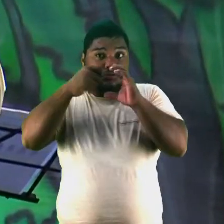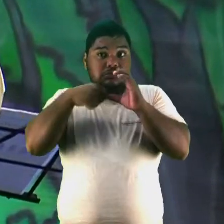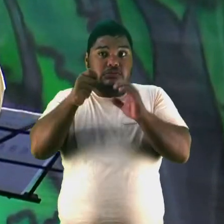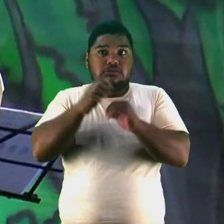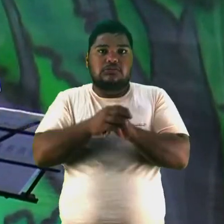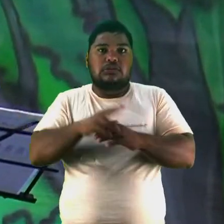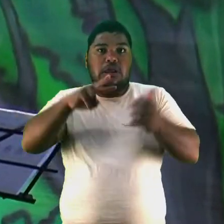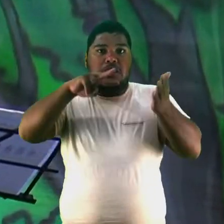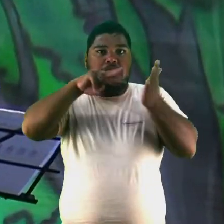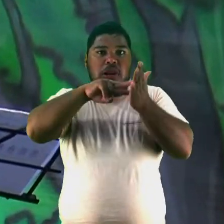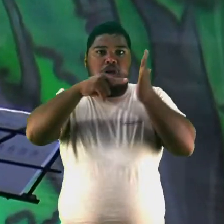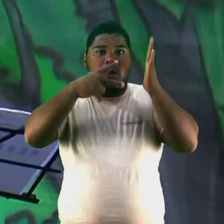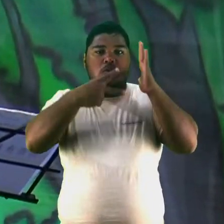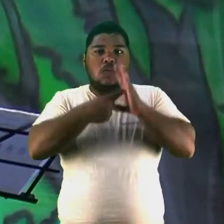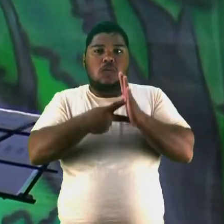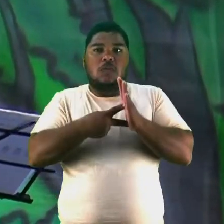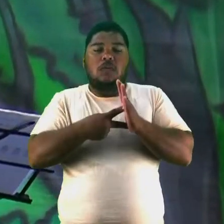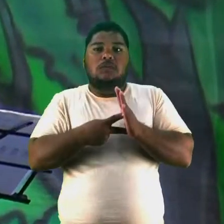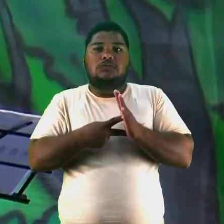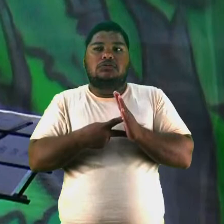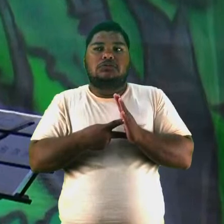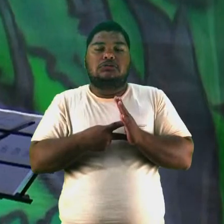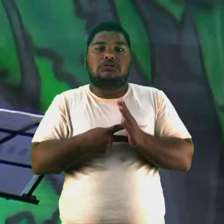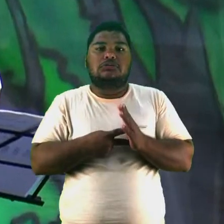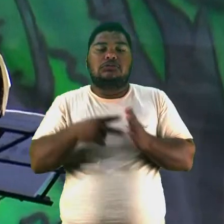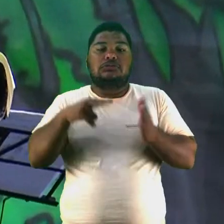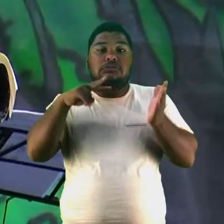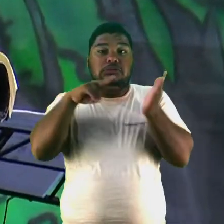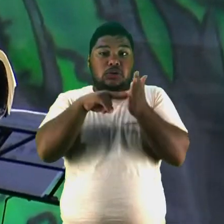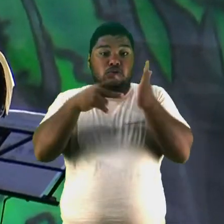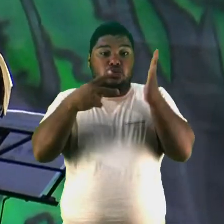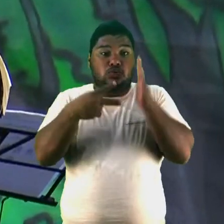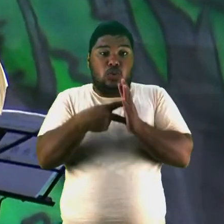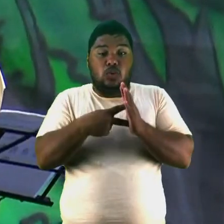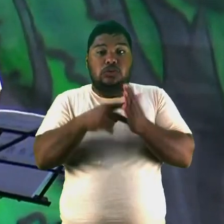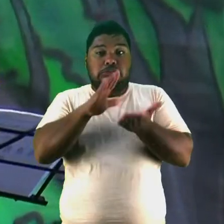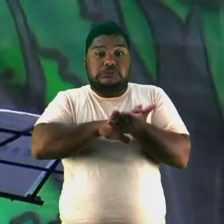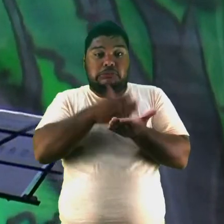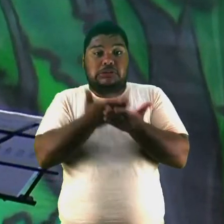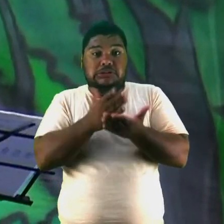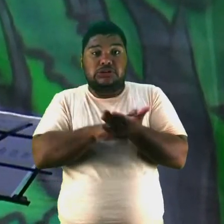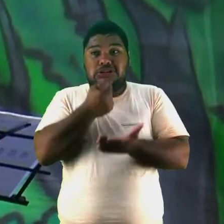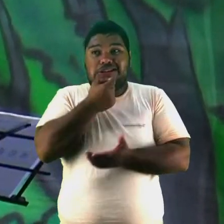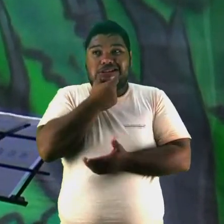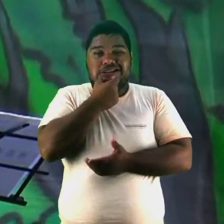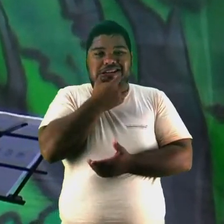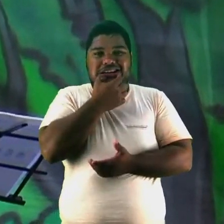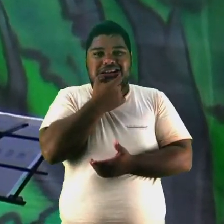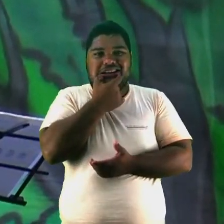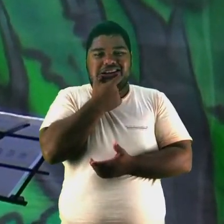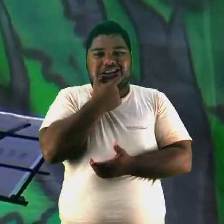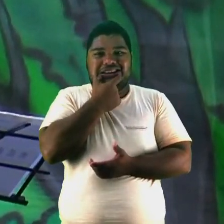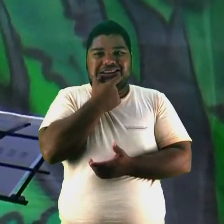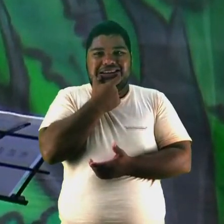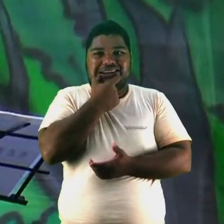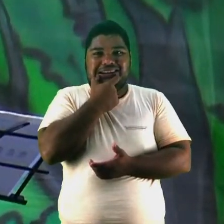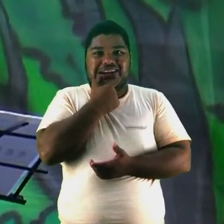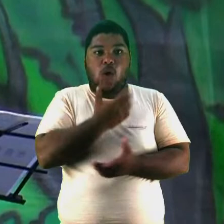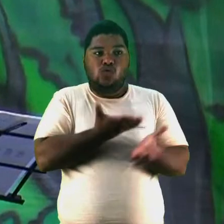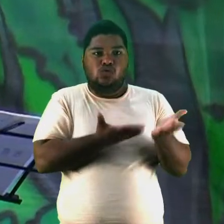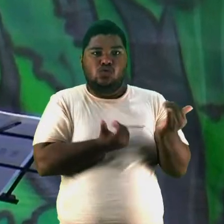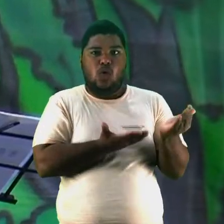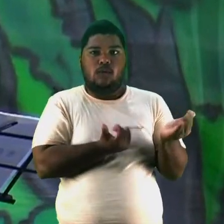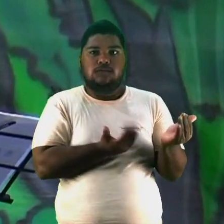Tradutor de inglês, faz tradução simultânea em palestra. Um jovem